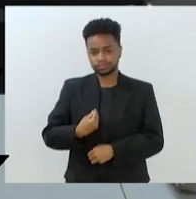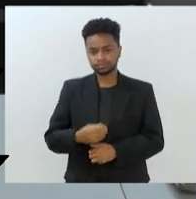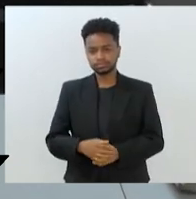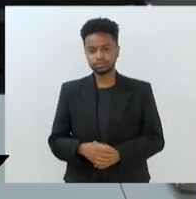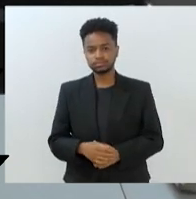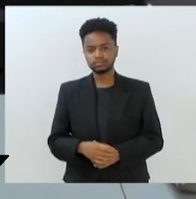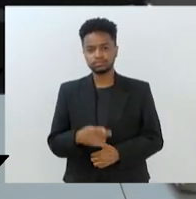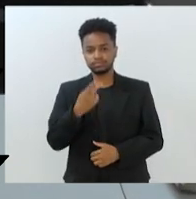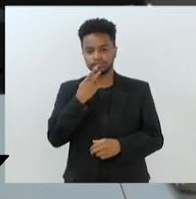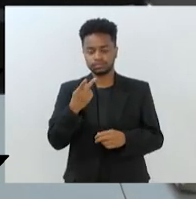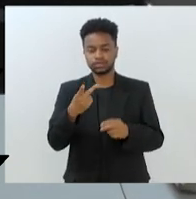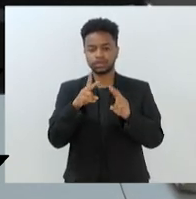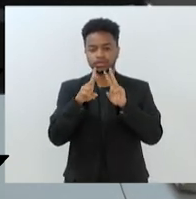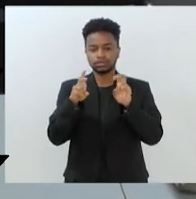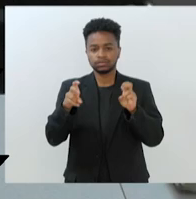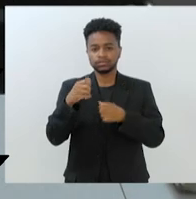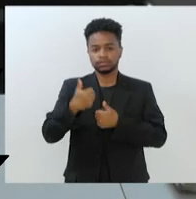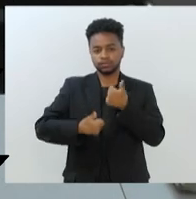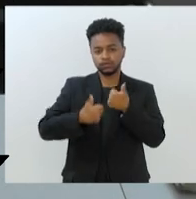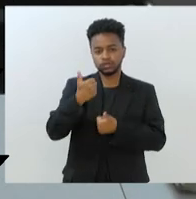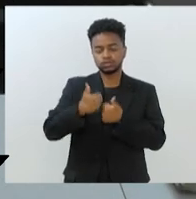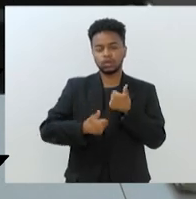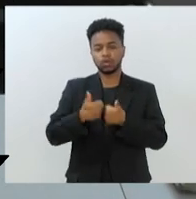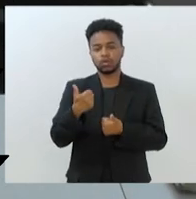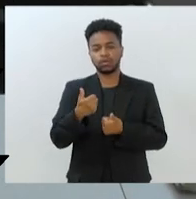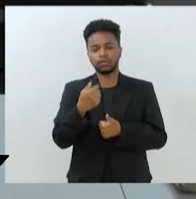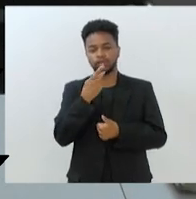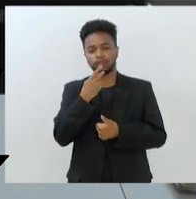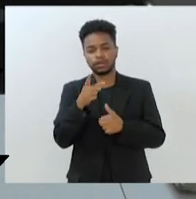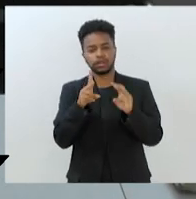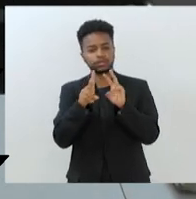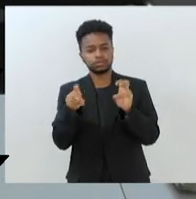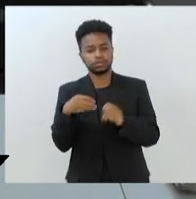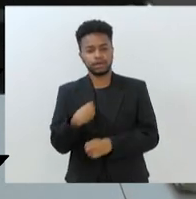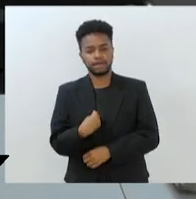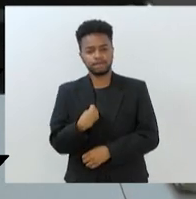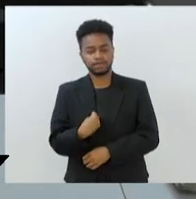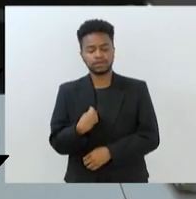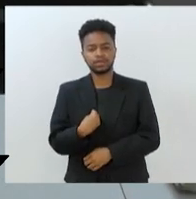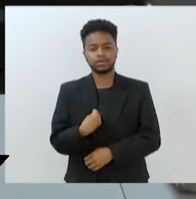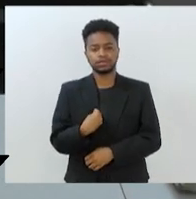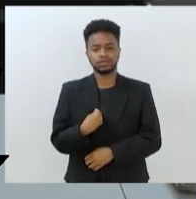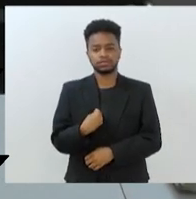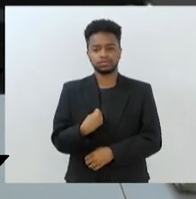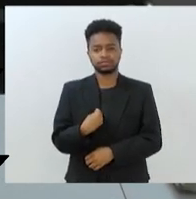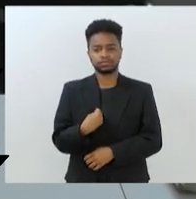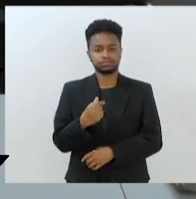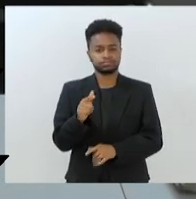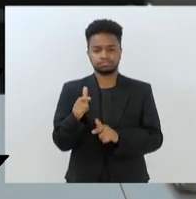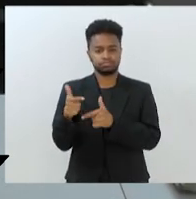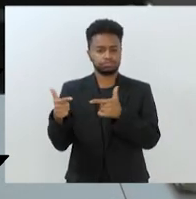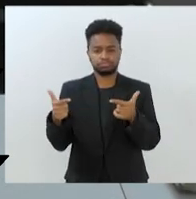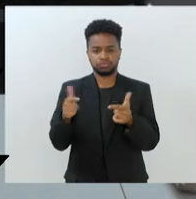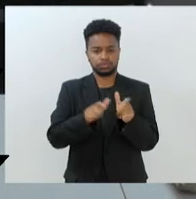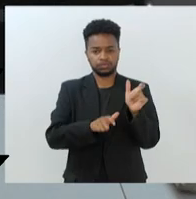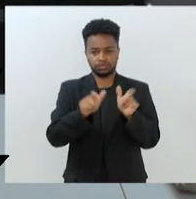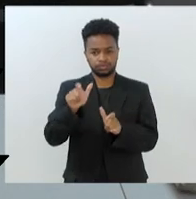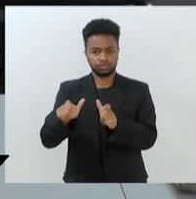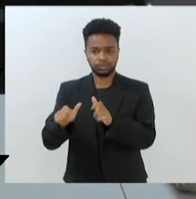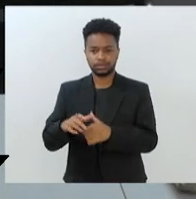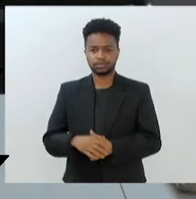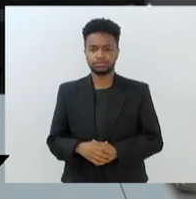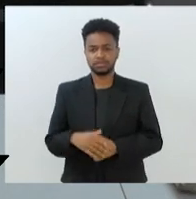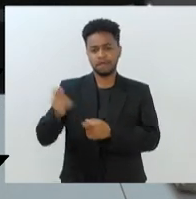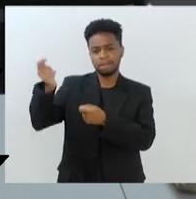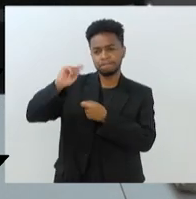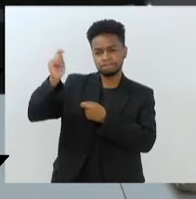sobre futebol, falar sobre a vida dos nossos subúrbios, onde não se solta